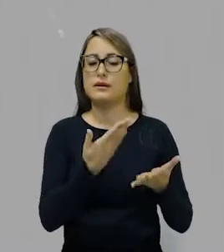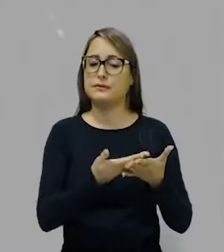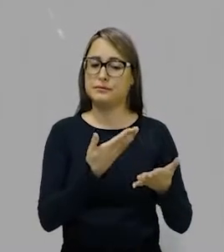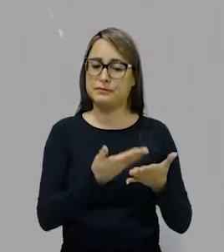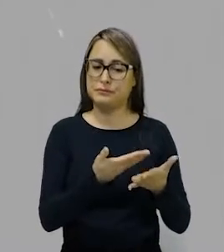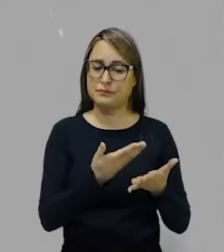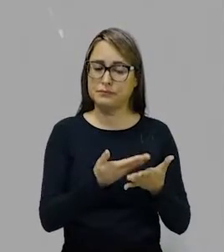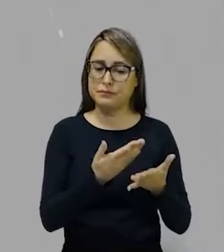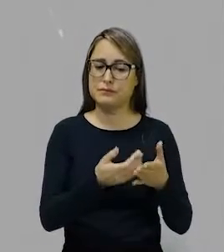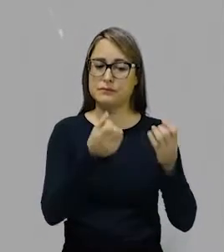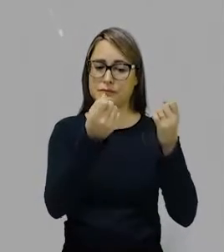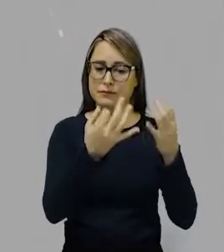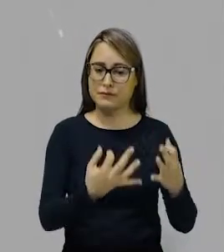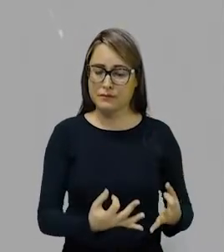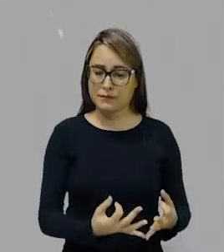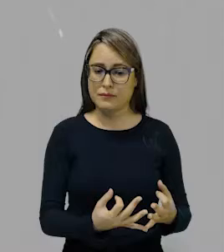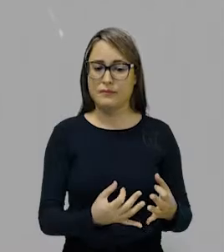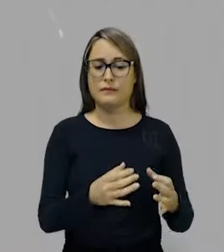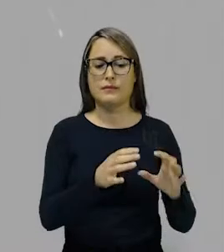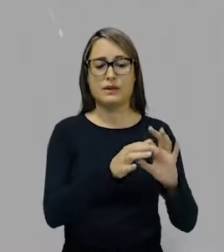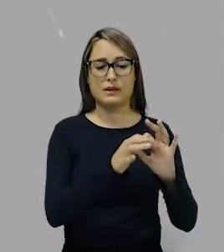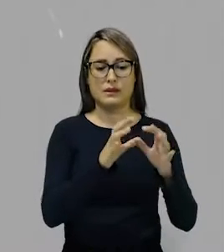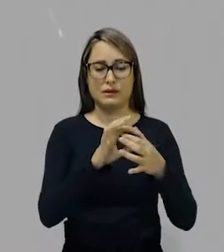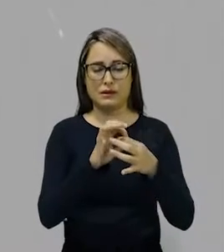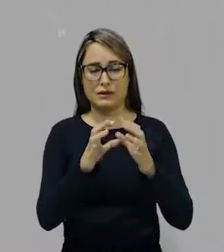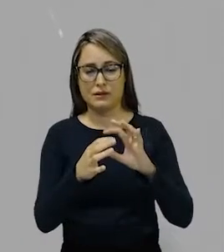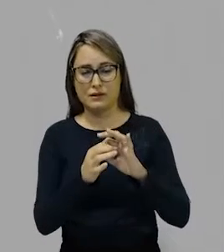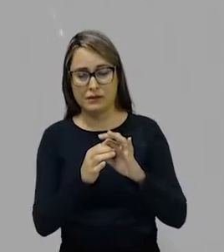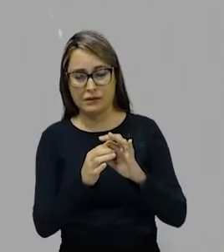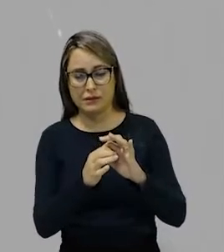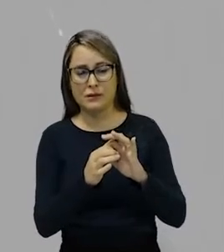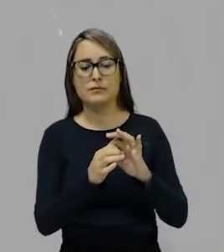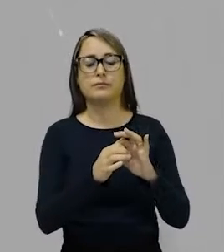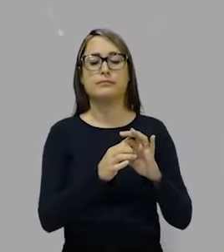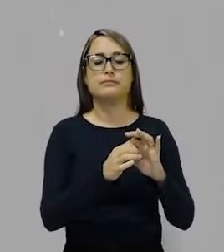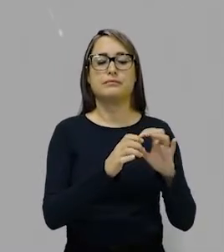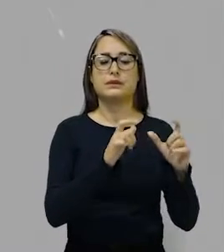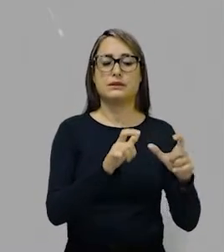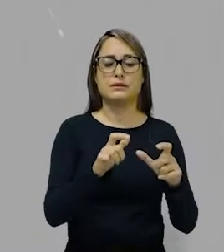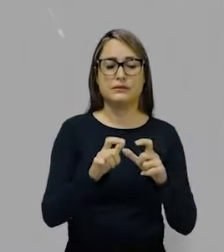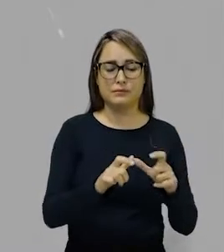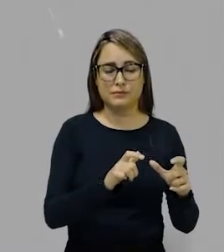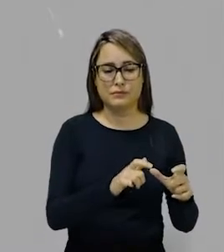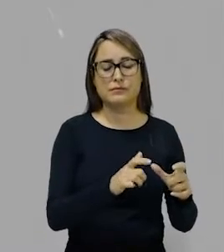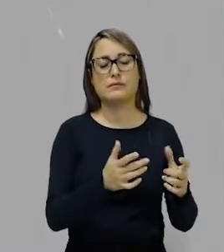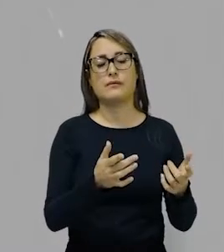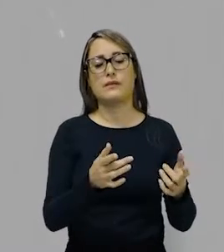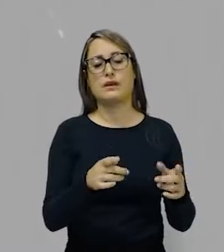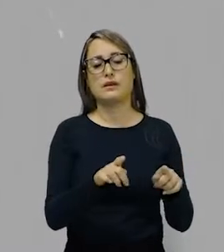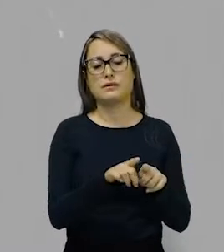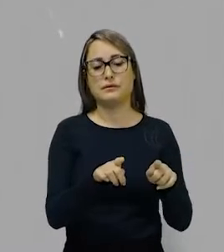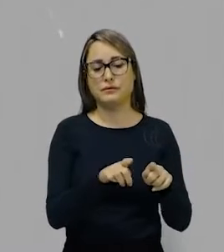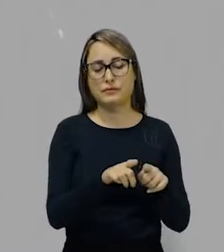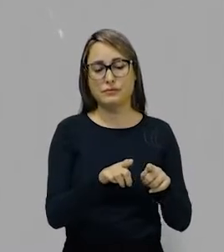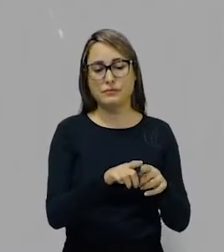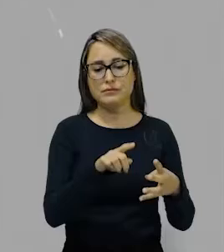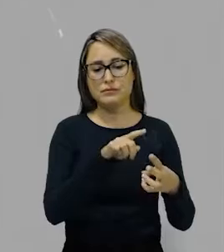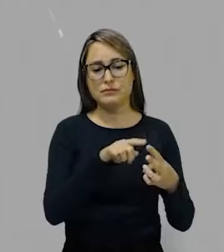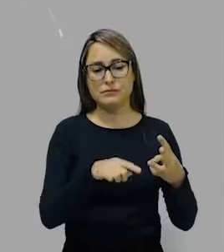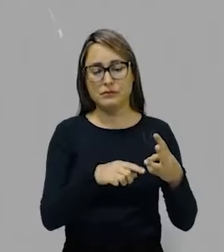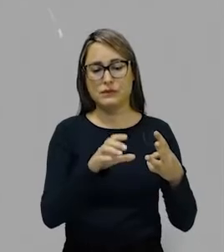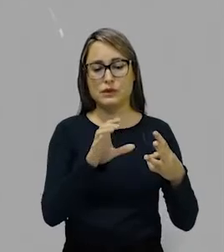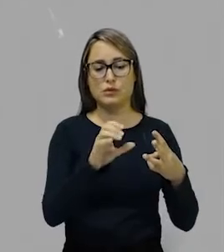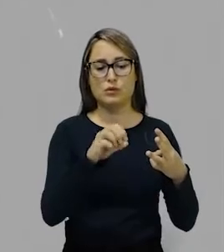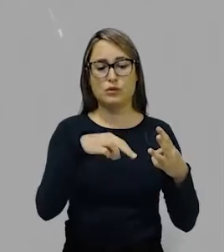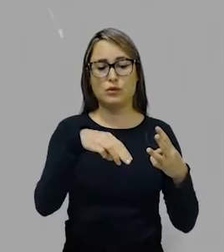plana. Então, isomeria plana de cadeia, isomeria plana de posição, a isomeria plana de